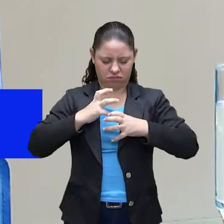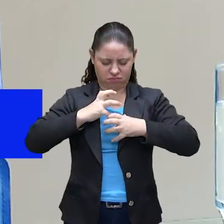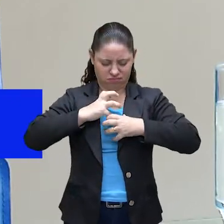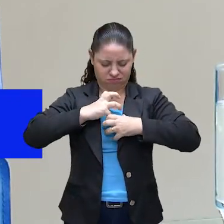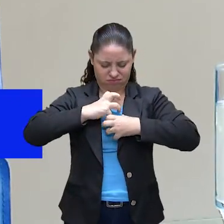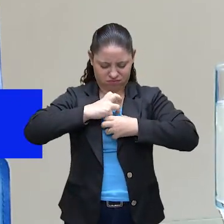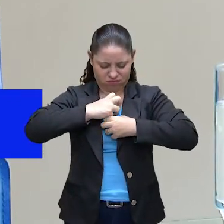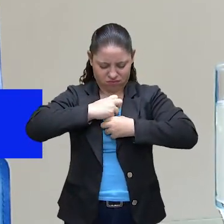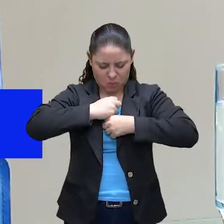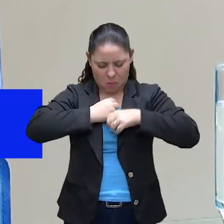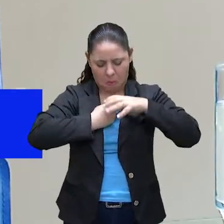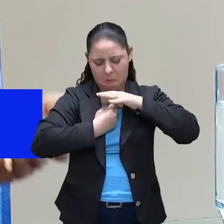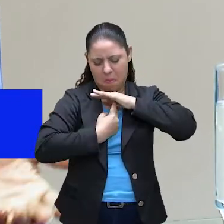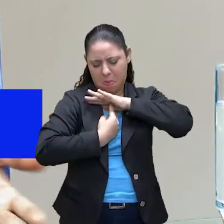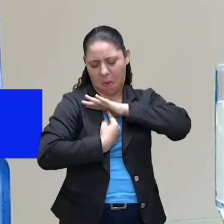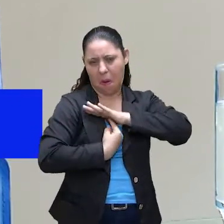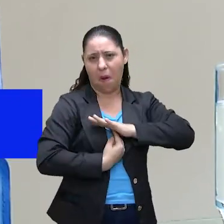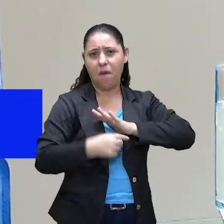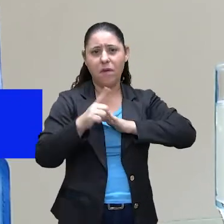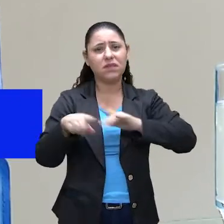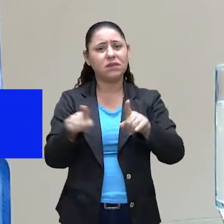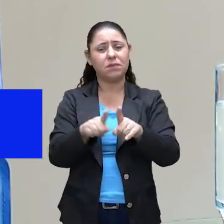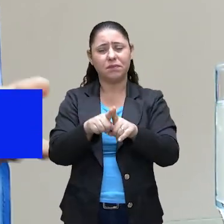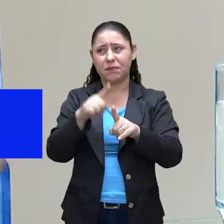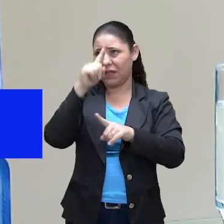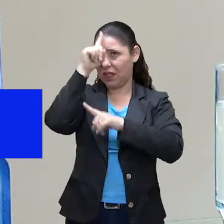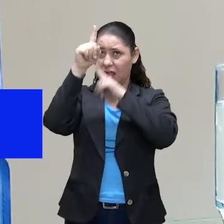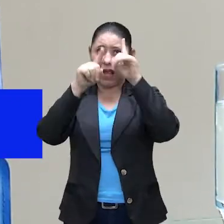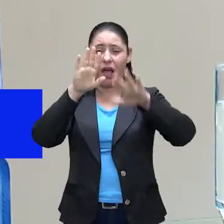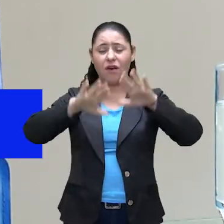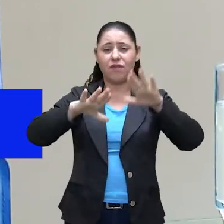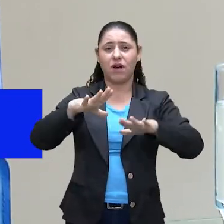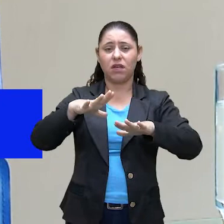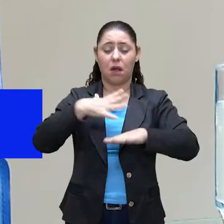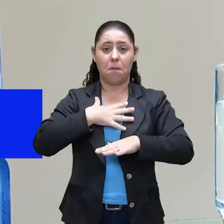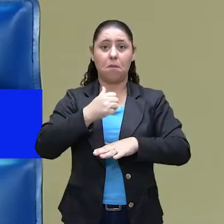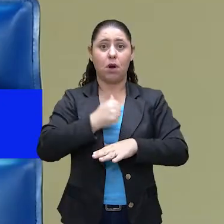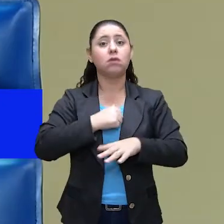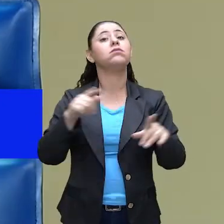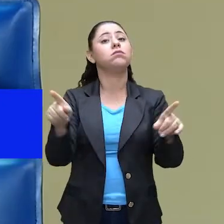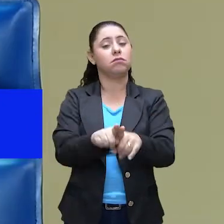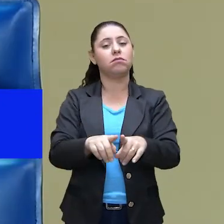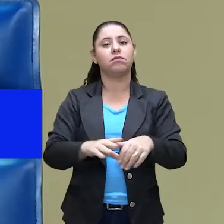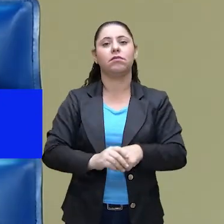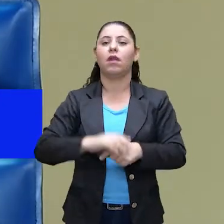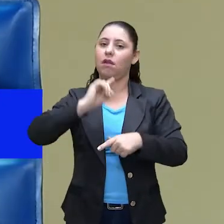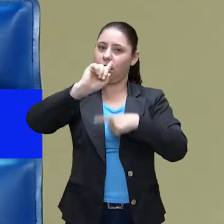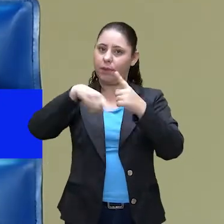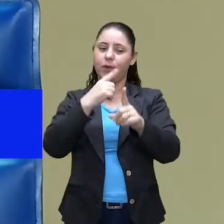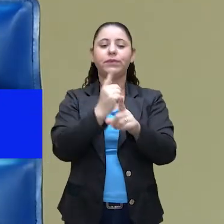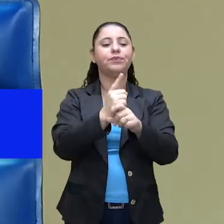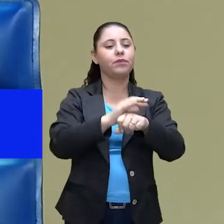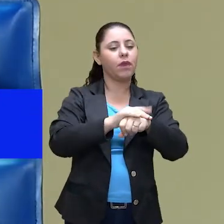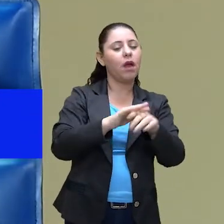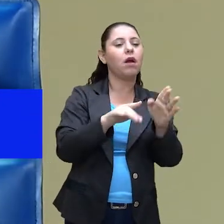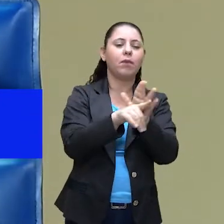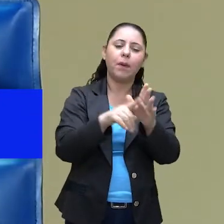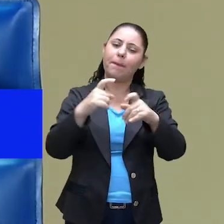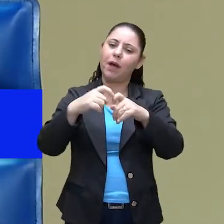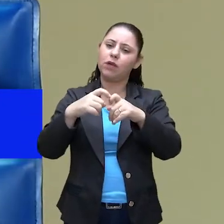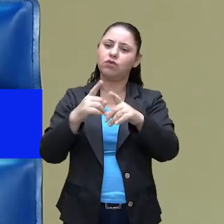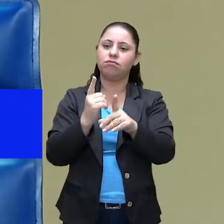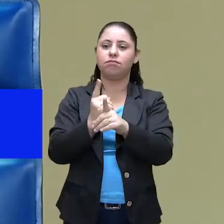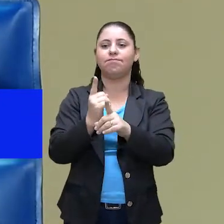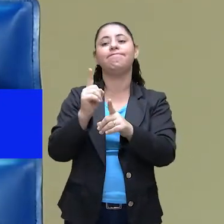uma depressão leve, média ou acentuada, com ideações suicidas muitas vezes. Doutor, após o diagnóstico, você